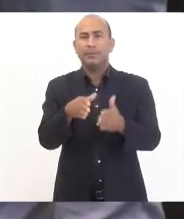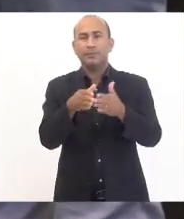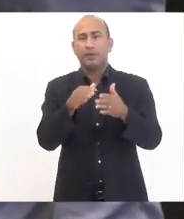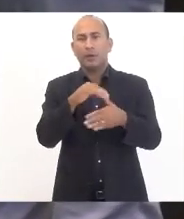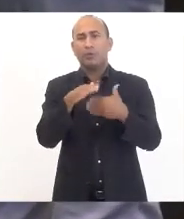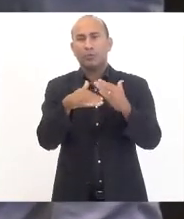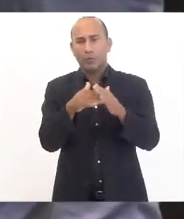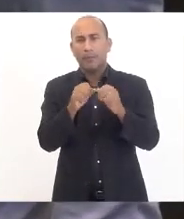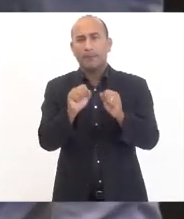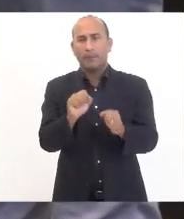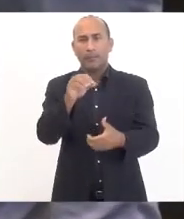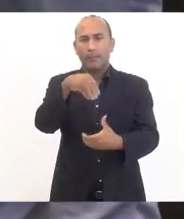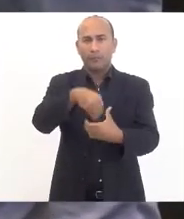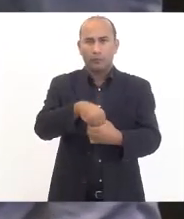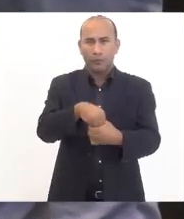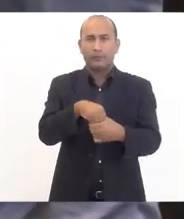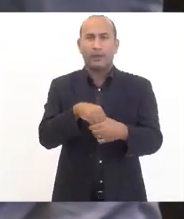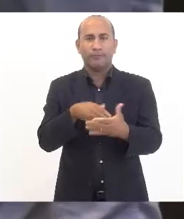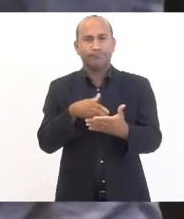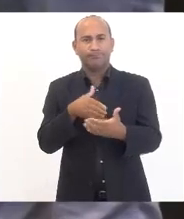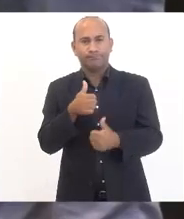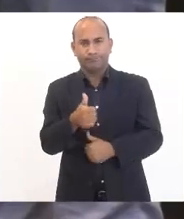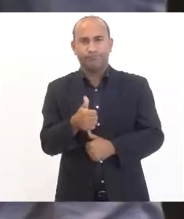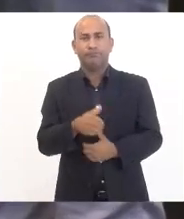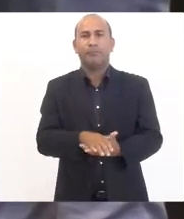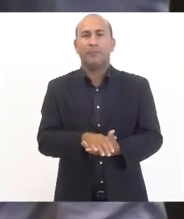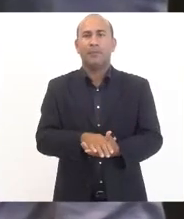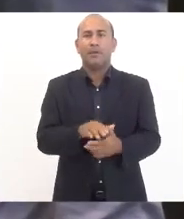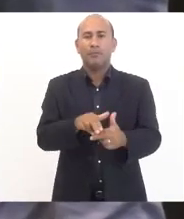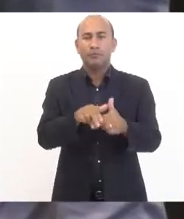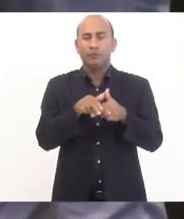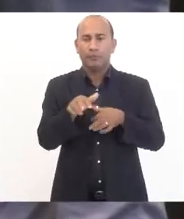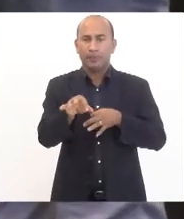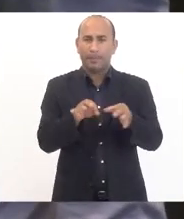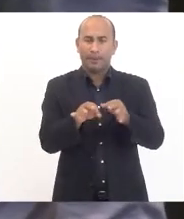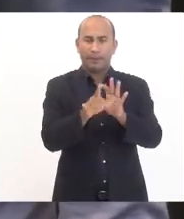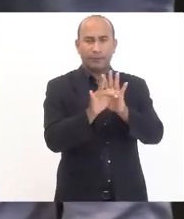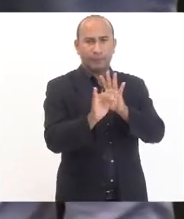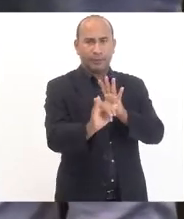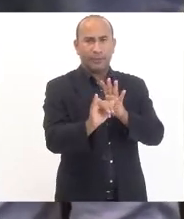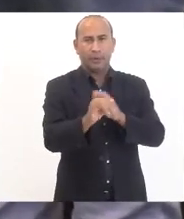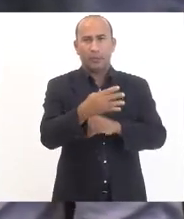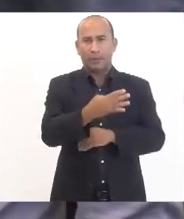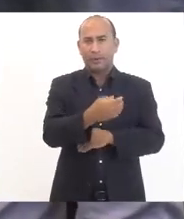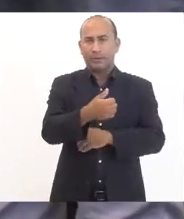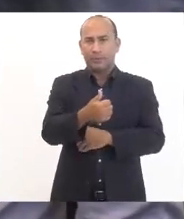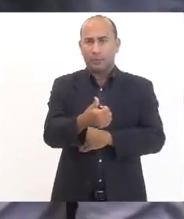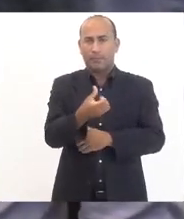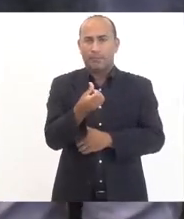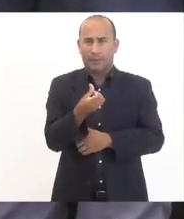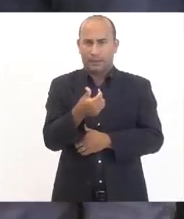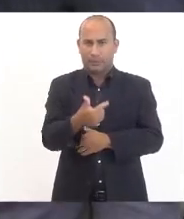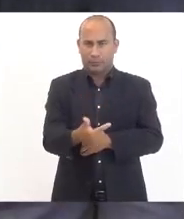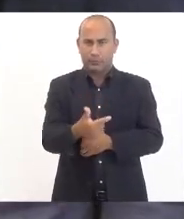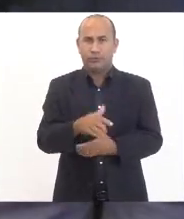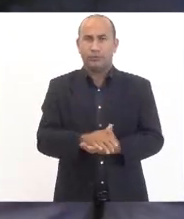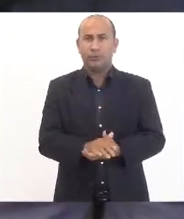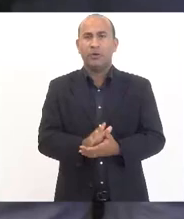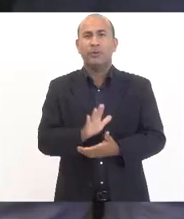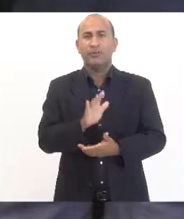que possam votar a favor desse projeto de lei 4162 já